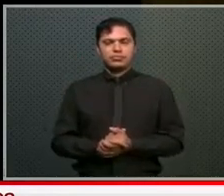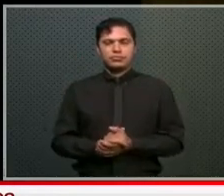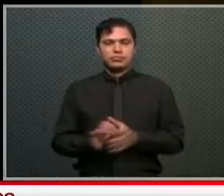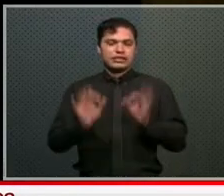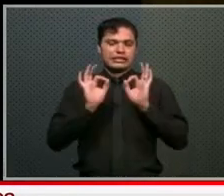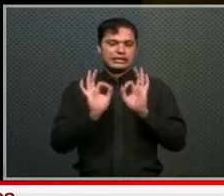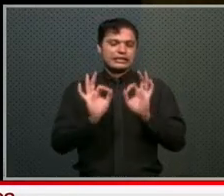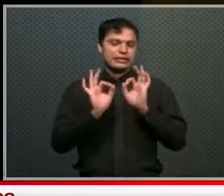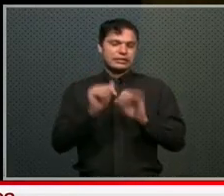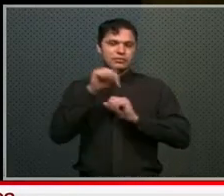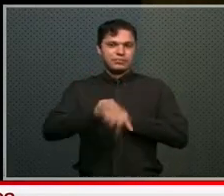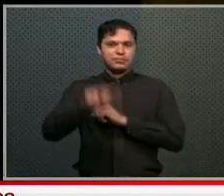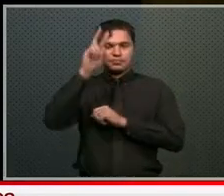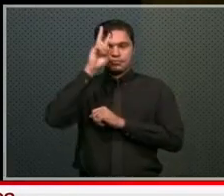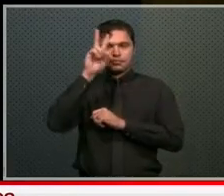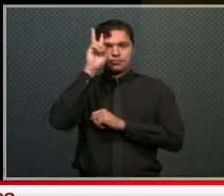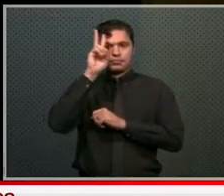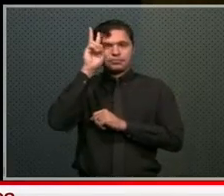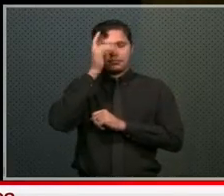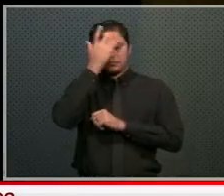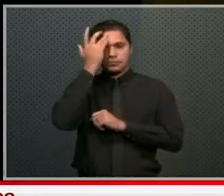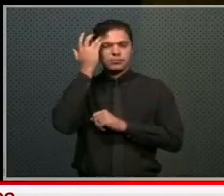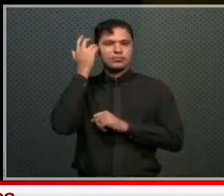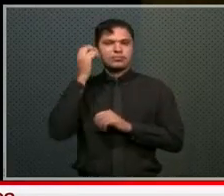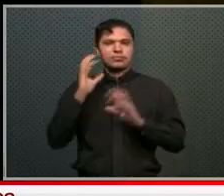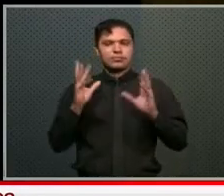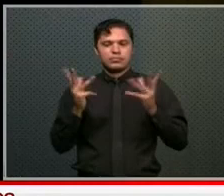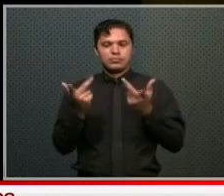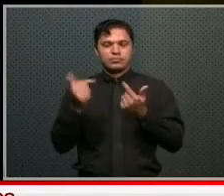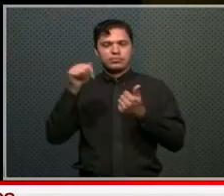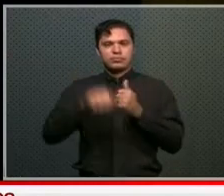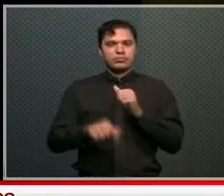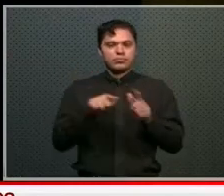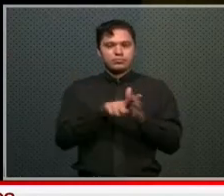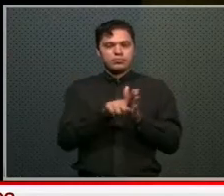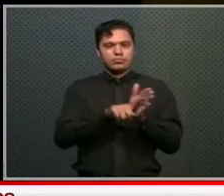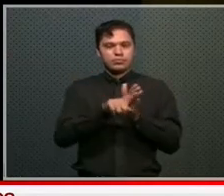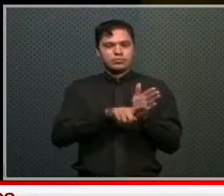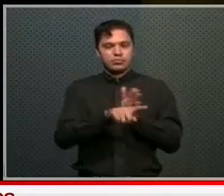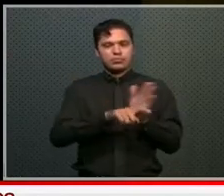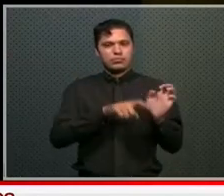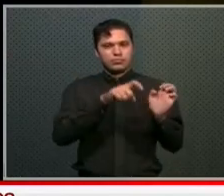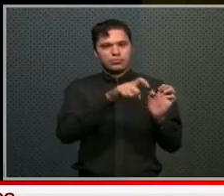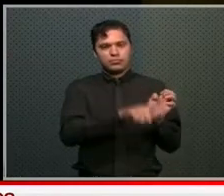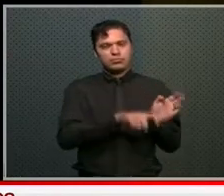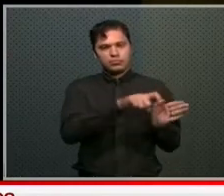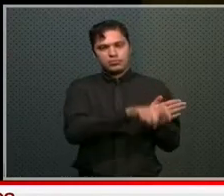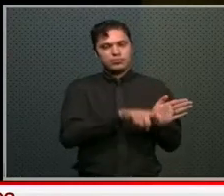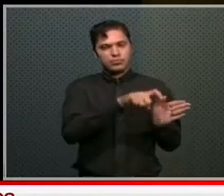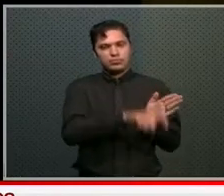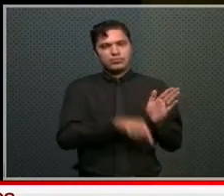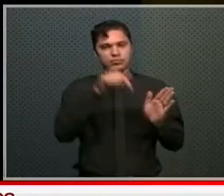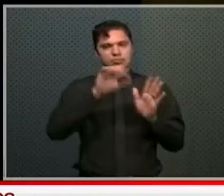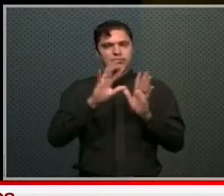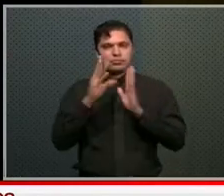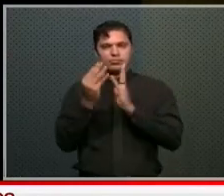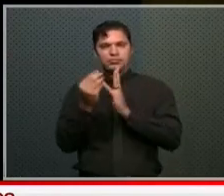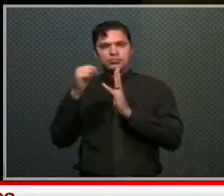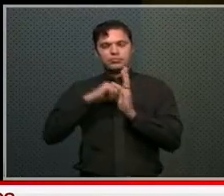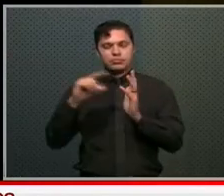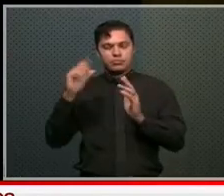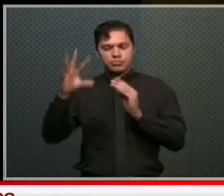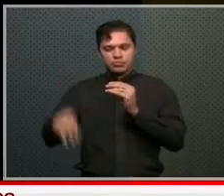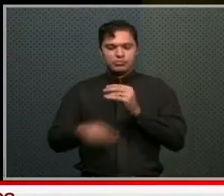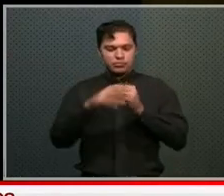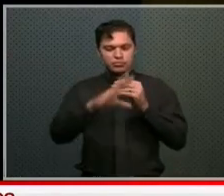essa história extremamente exitosa de pesquisa agropecuária na Amazônia ela tem contribuições muito relevantes de cada